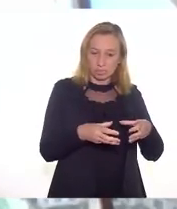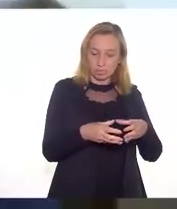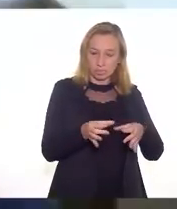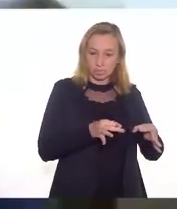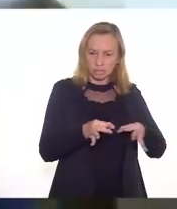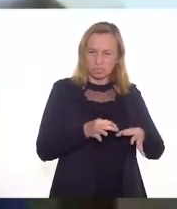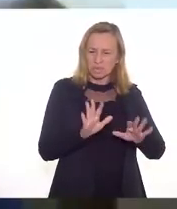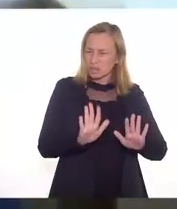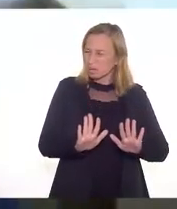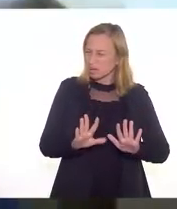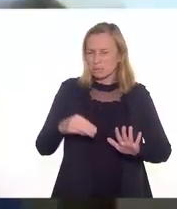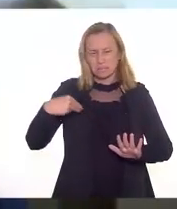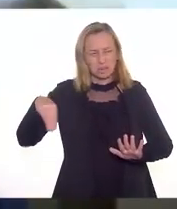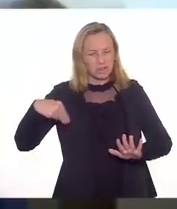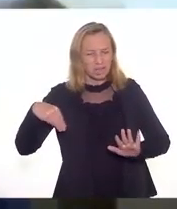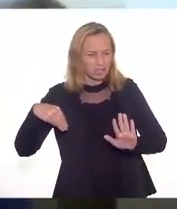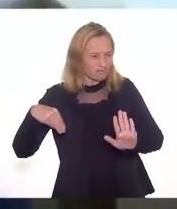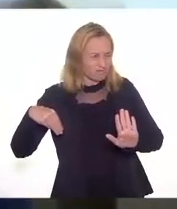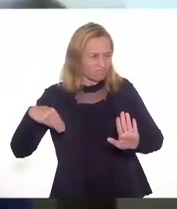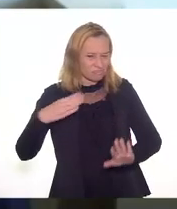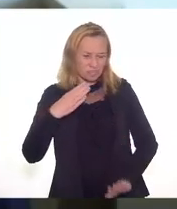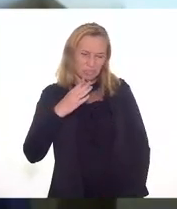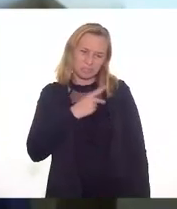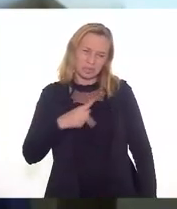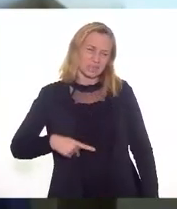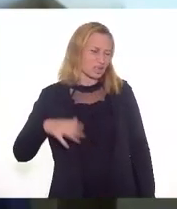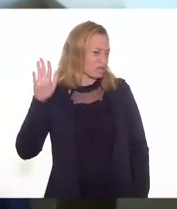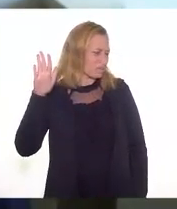Mas, Mink, olha só, presidente.